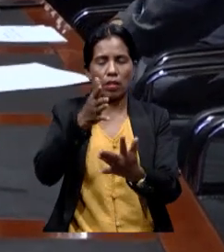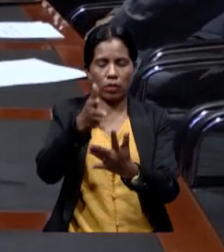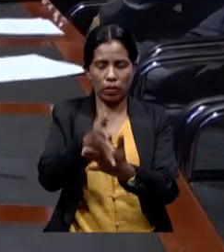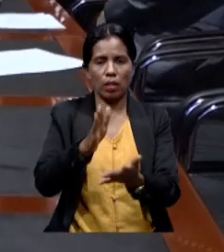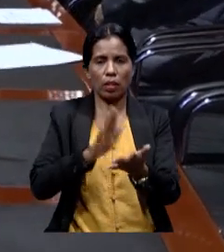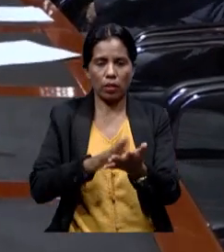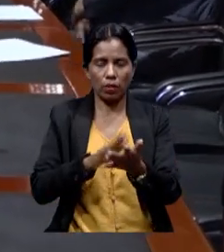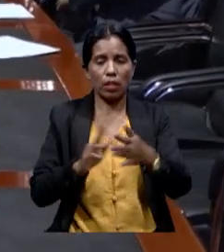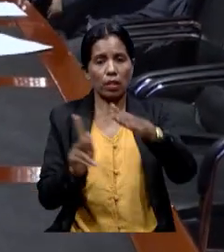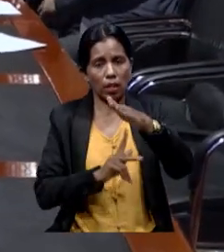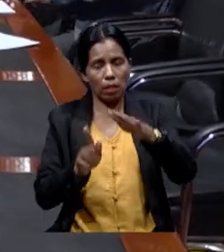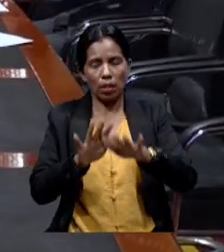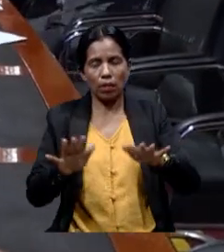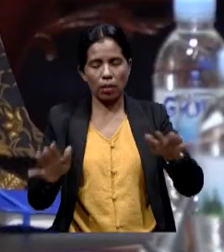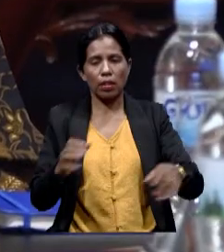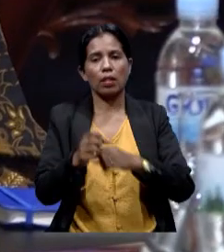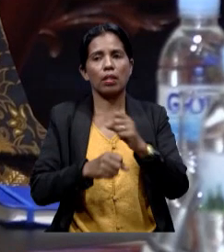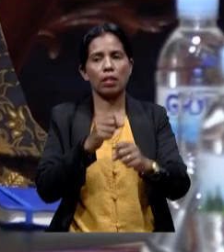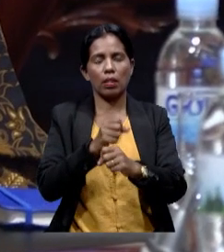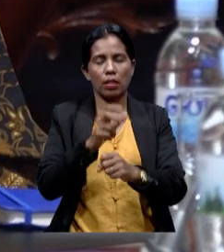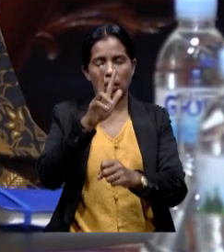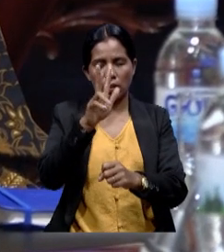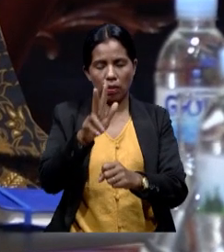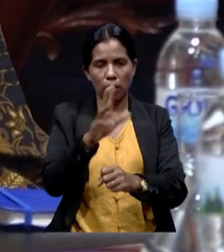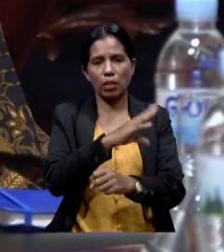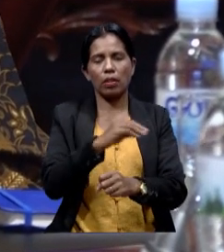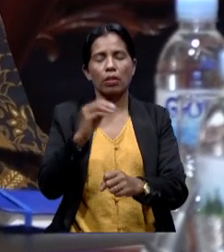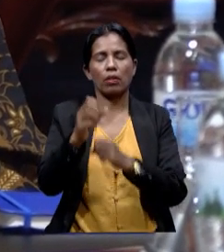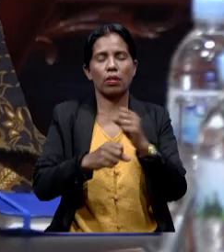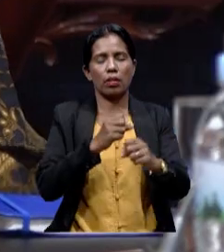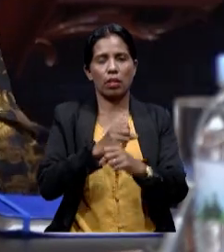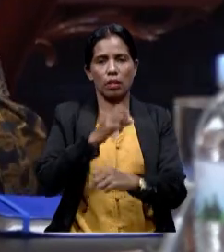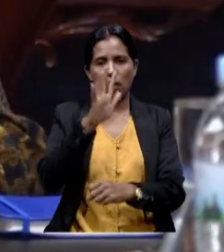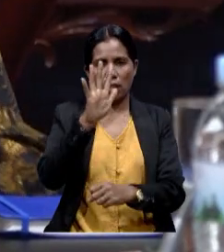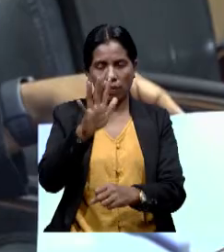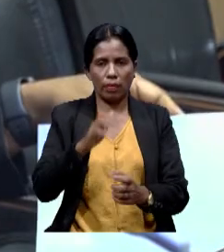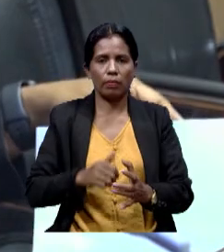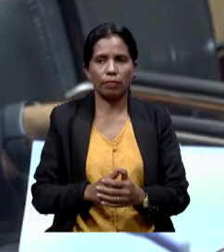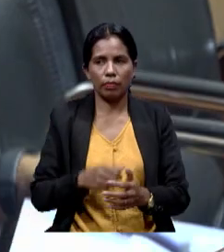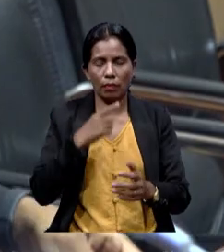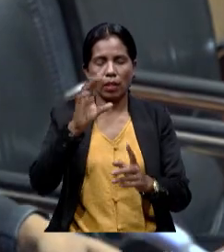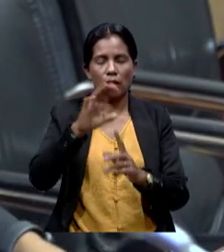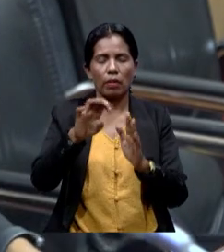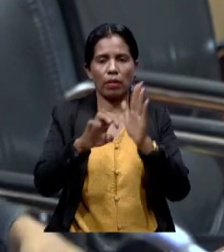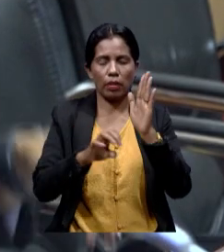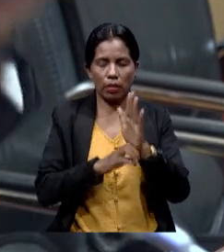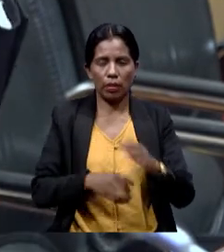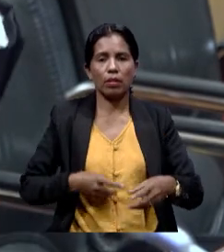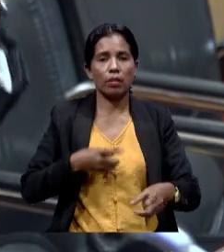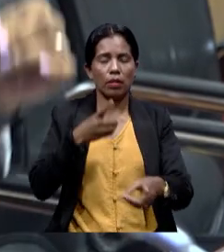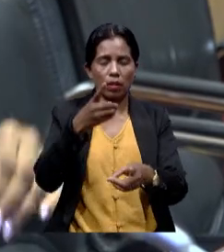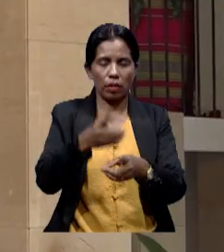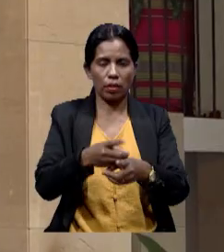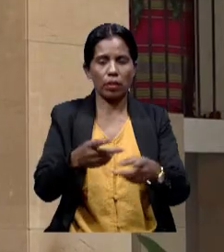pré-escolar Balabaric Sira, hahuhu se tinantolo, to'o tinanlima. Chefe Estado anuncia Katak, nia se lança diretiva Centro